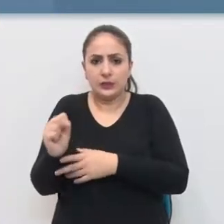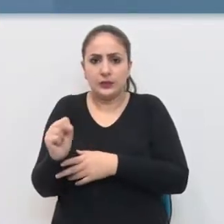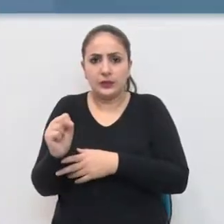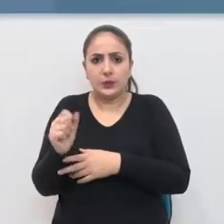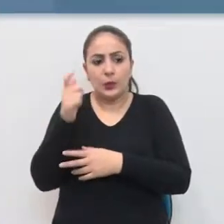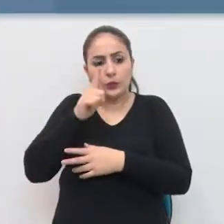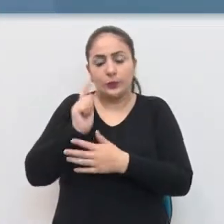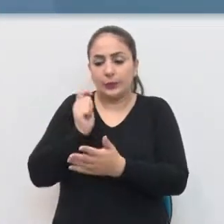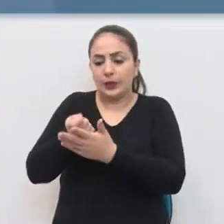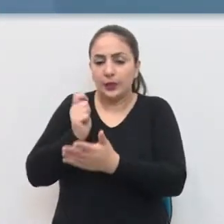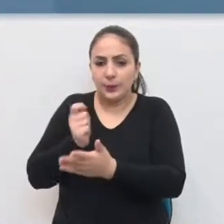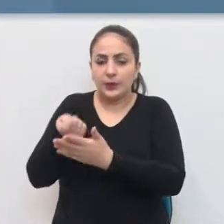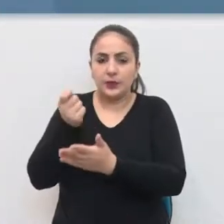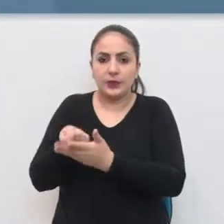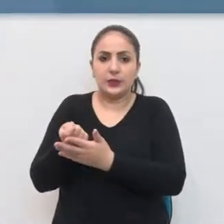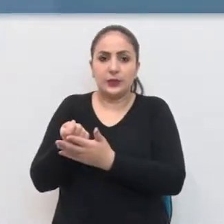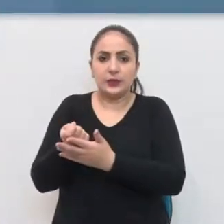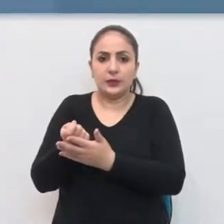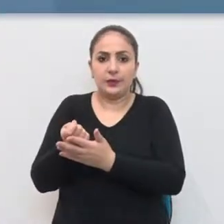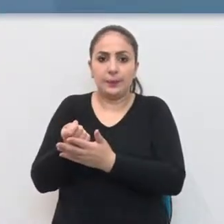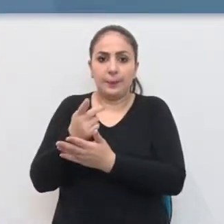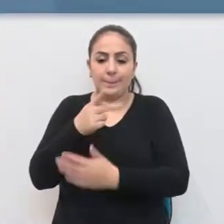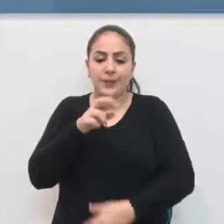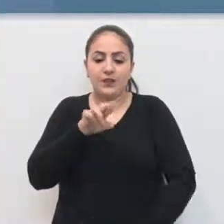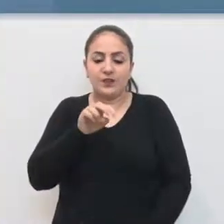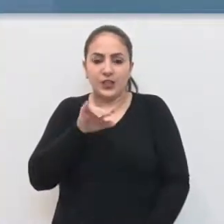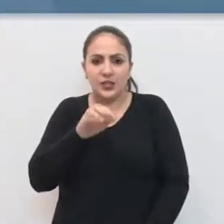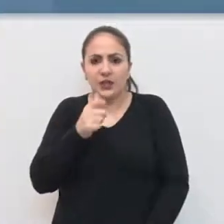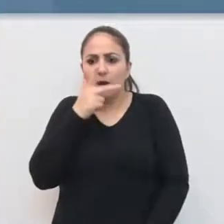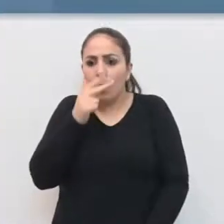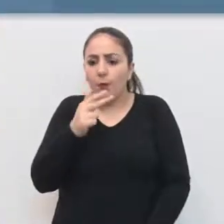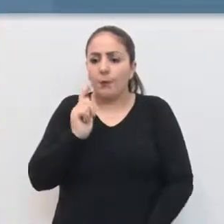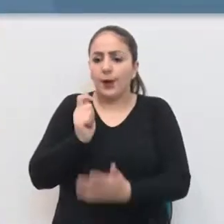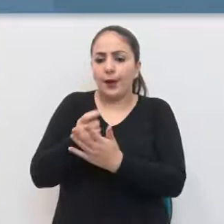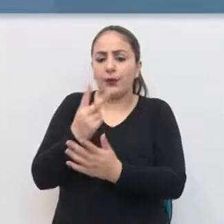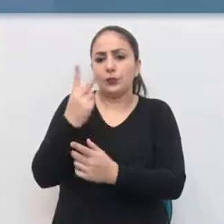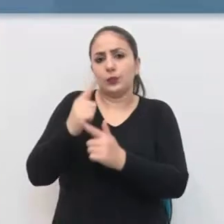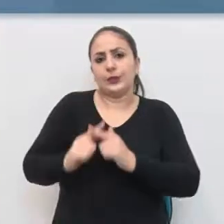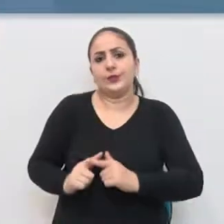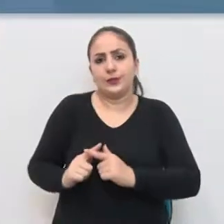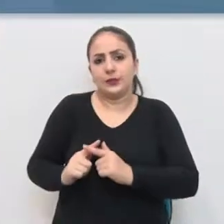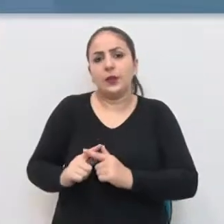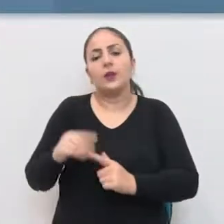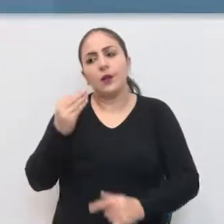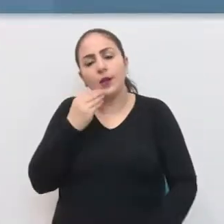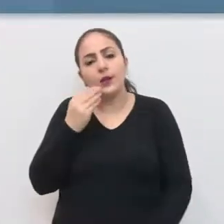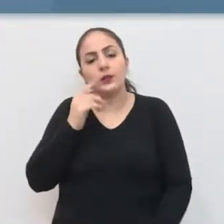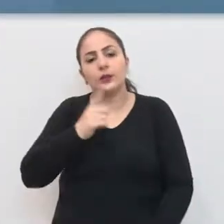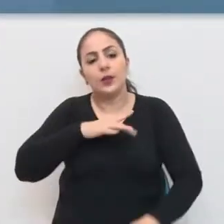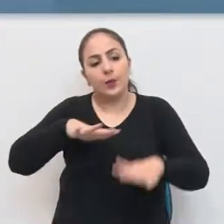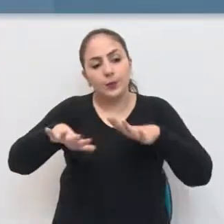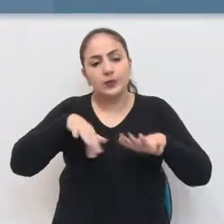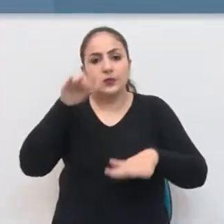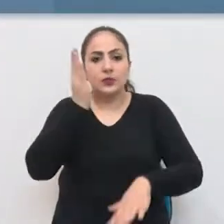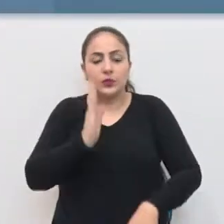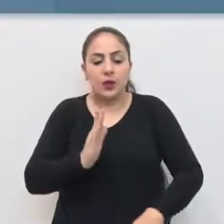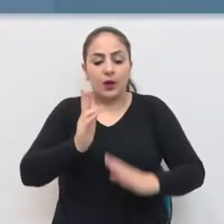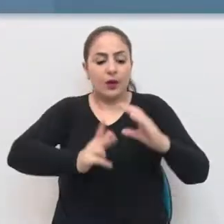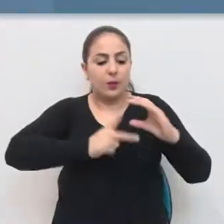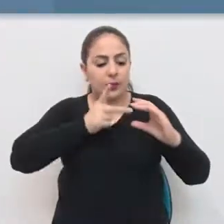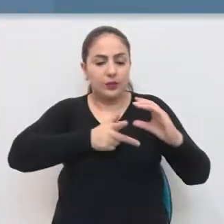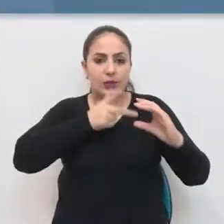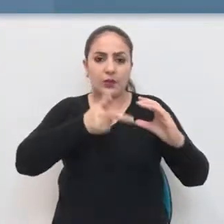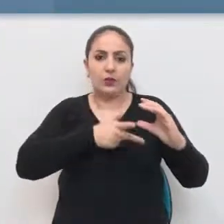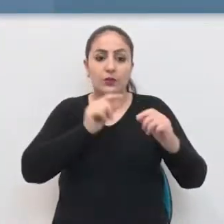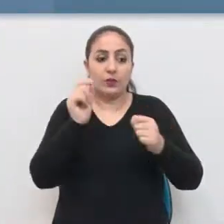para a composição de fundos previdenciários, isso seria quase que uma bitributação. Então há, de fato, uma mobilização nacional de